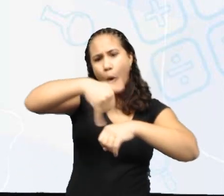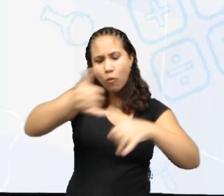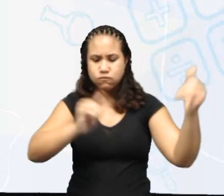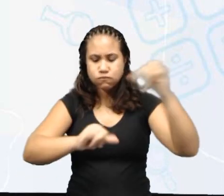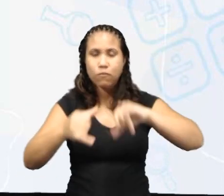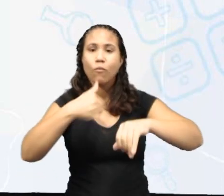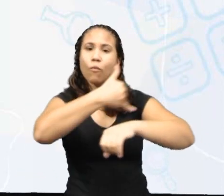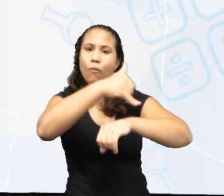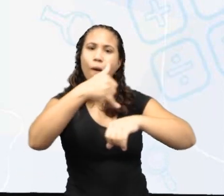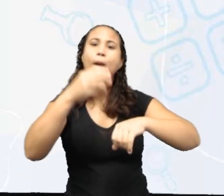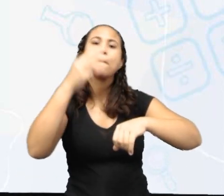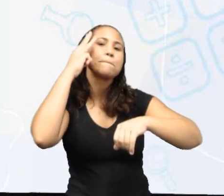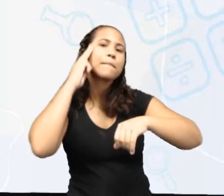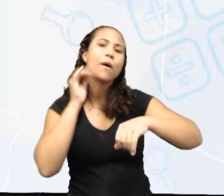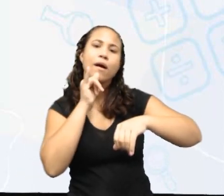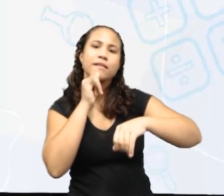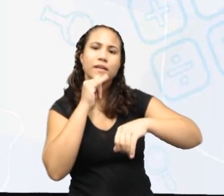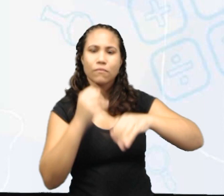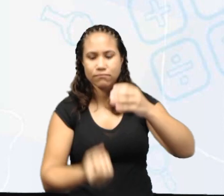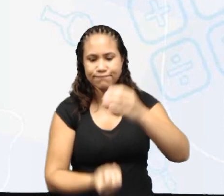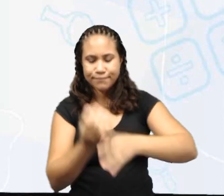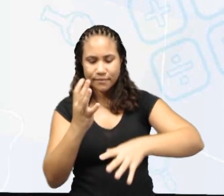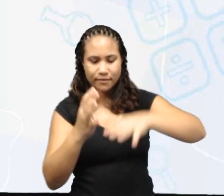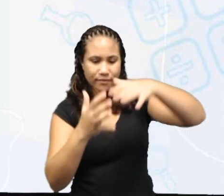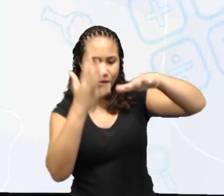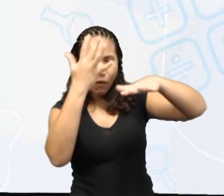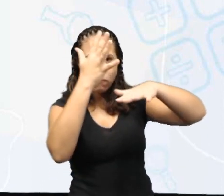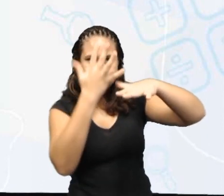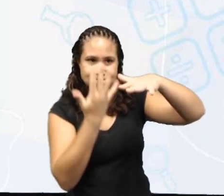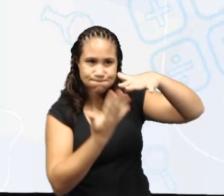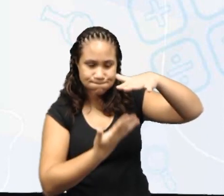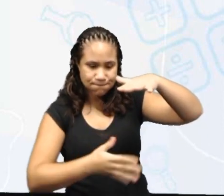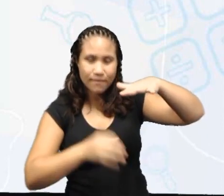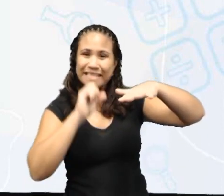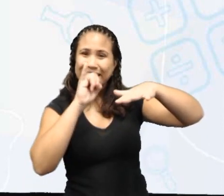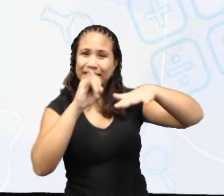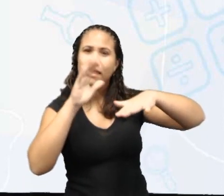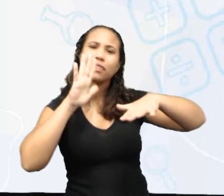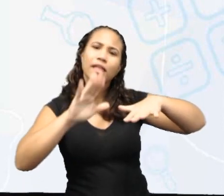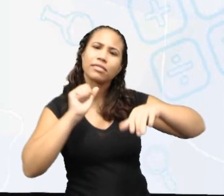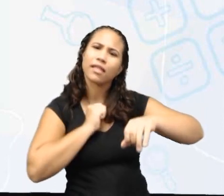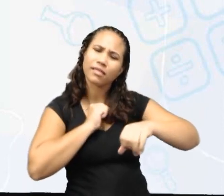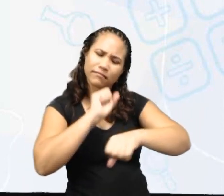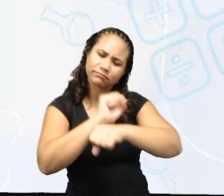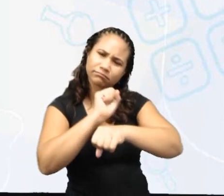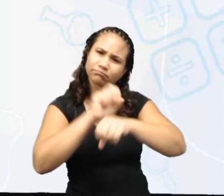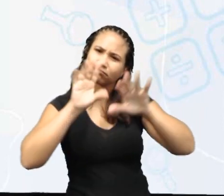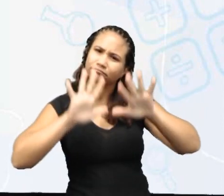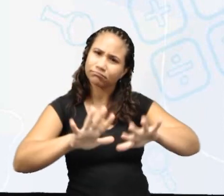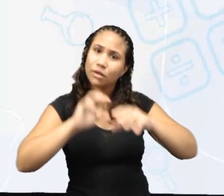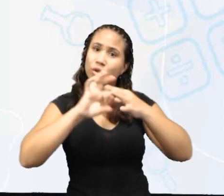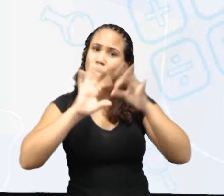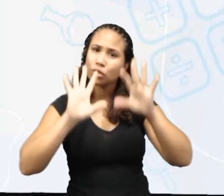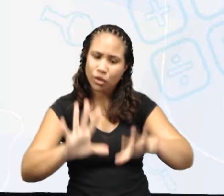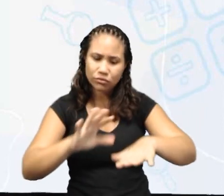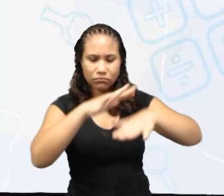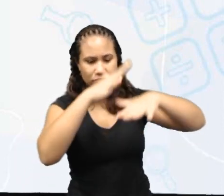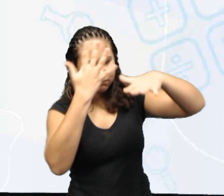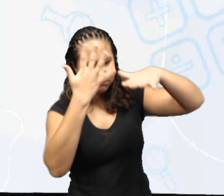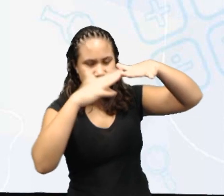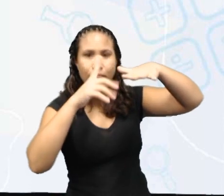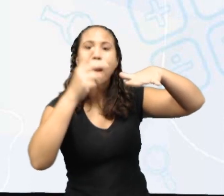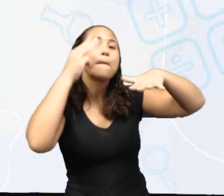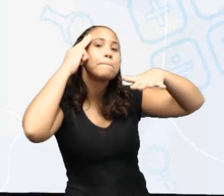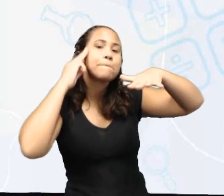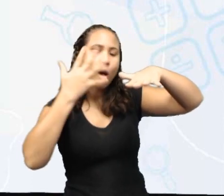mistura heterogênea. Então a tendência é que se a mistura ficar em repouso por bastante tempo, o mel começa a se depositar